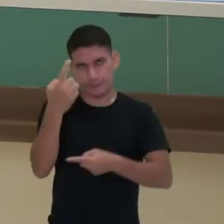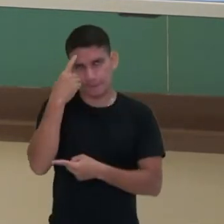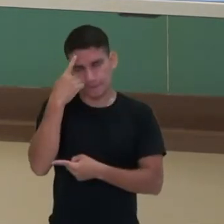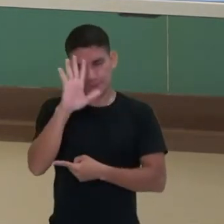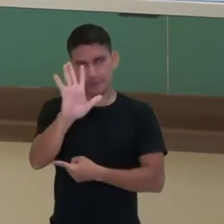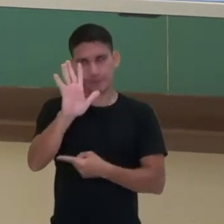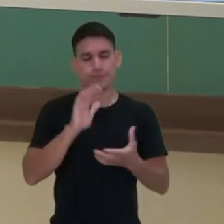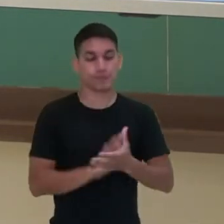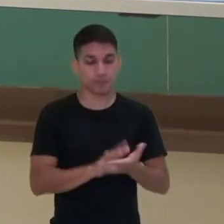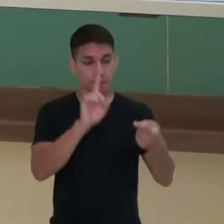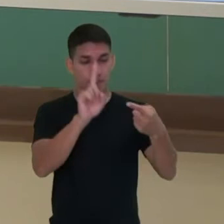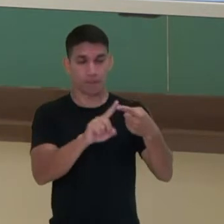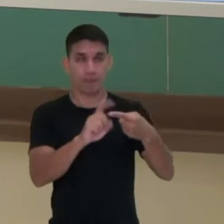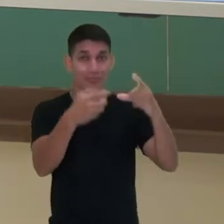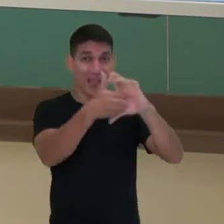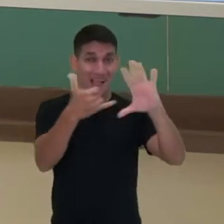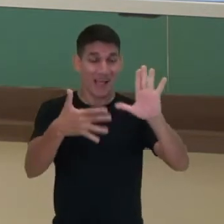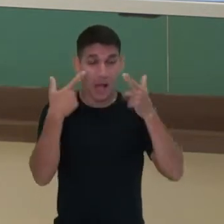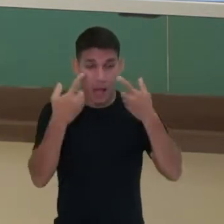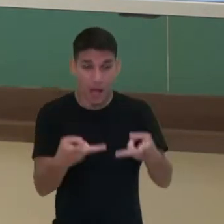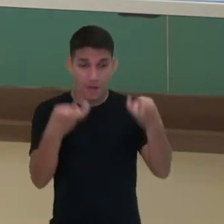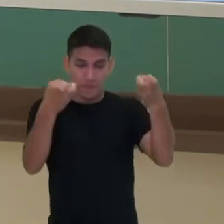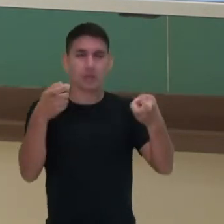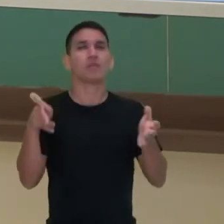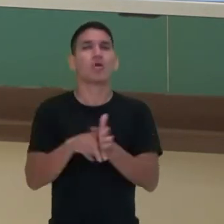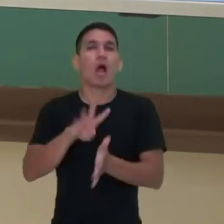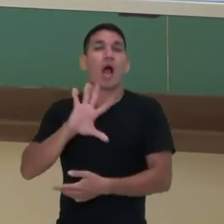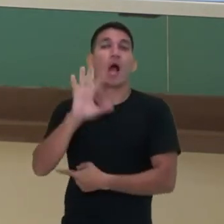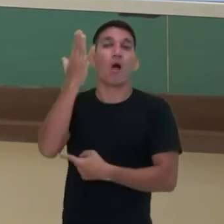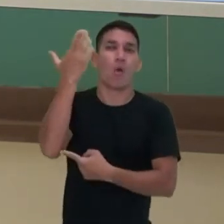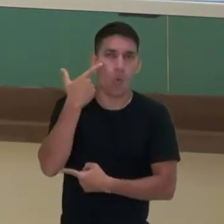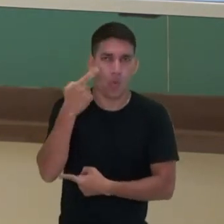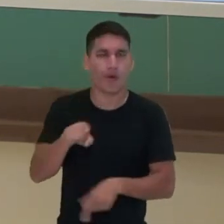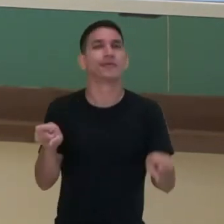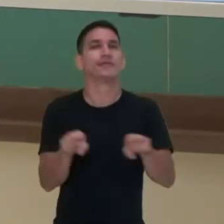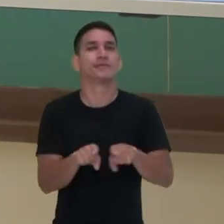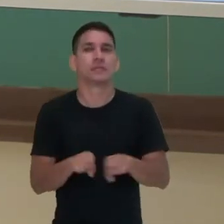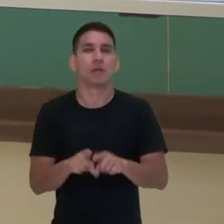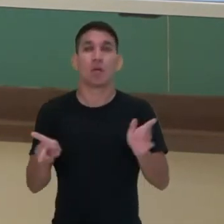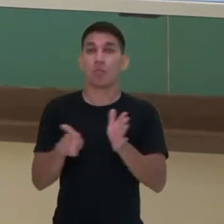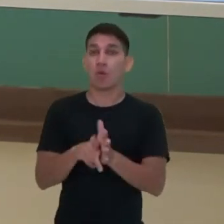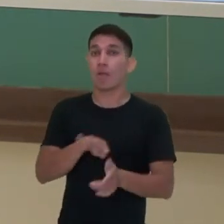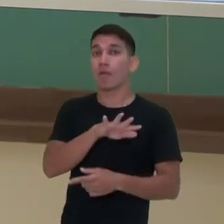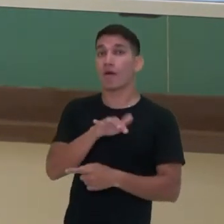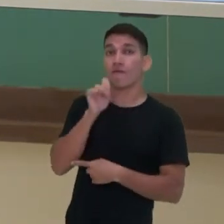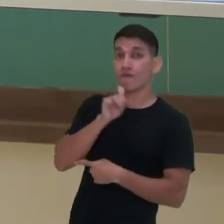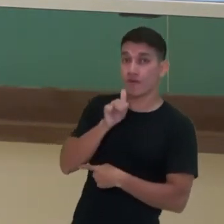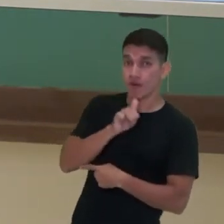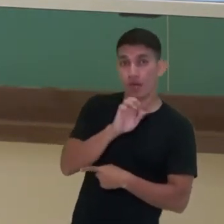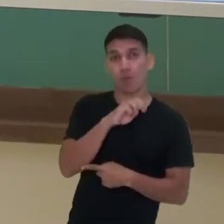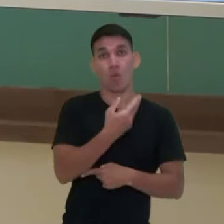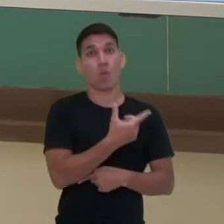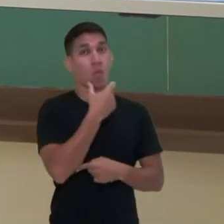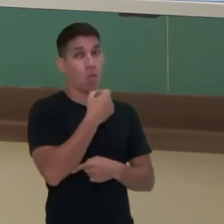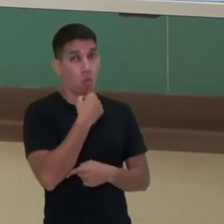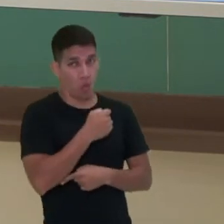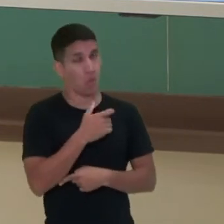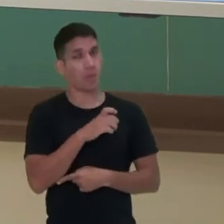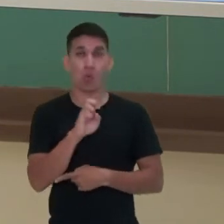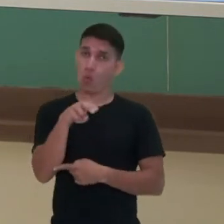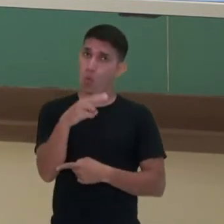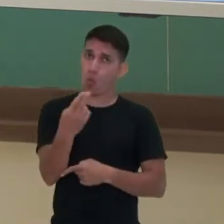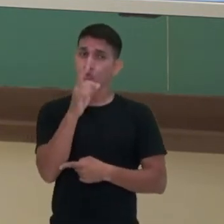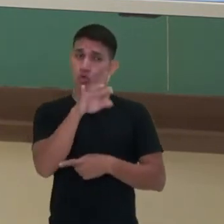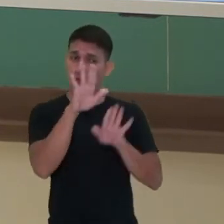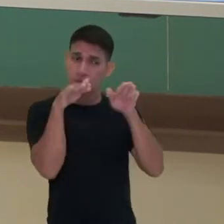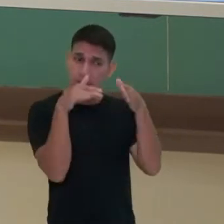seguinte: a característica que aparece acontece tanto em fêmeas quanto em machos, ou somente